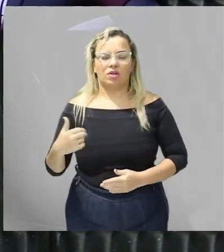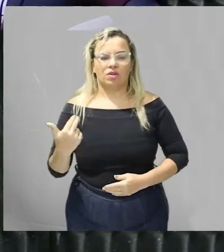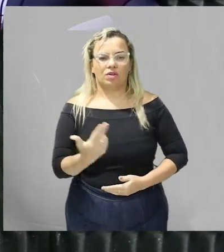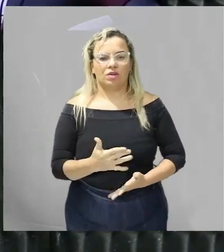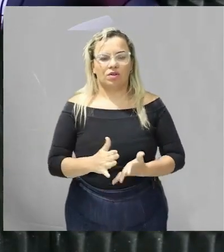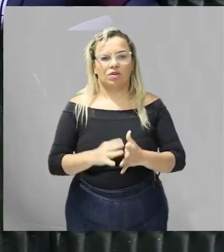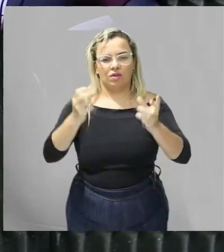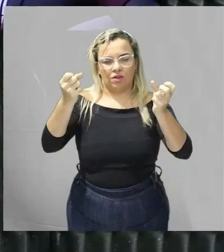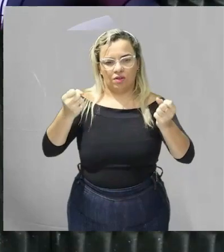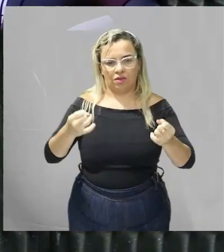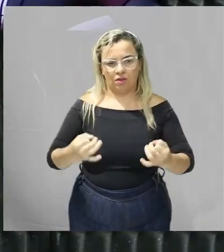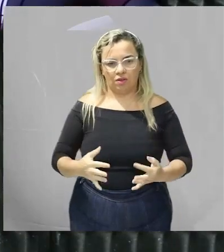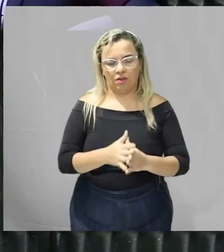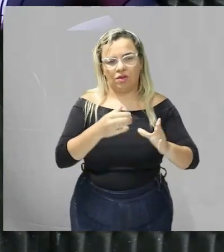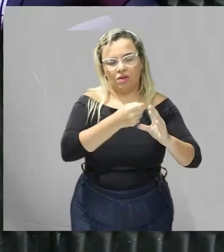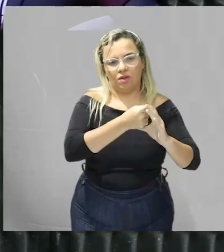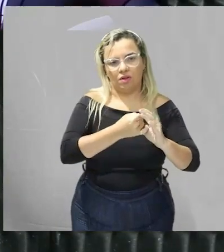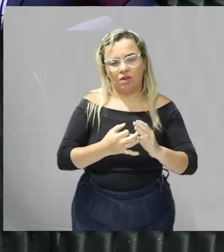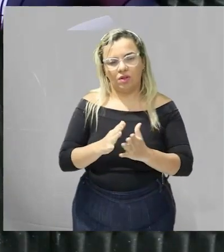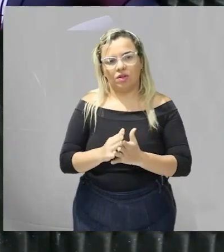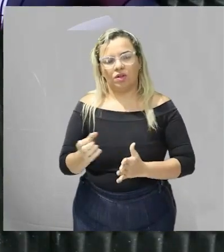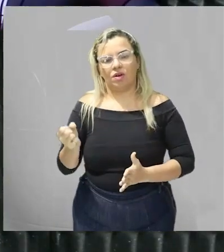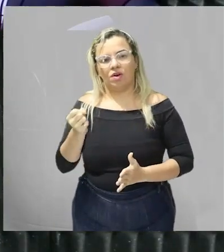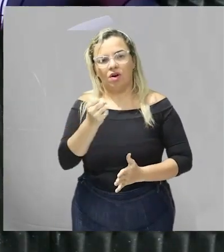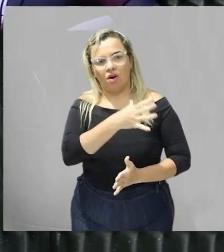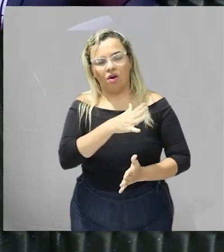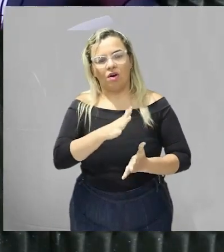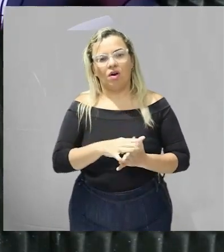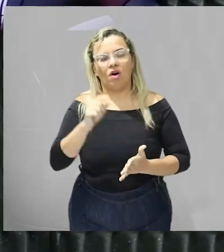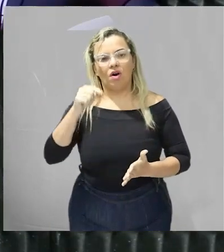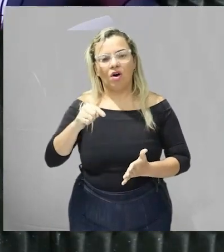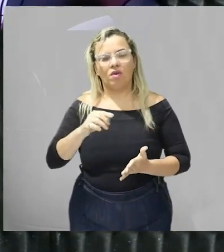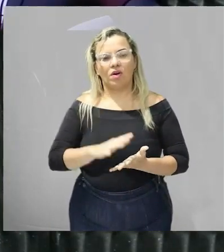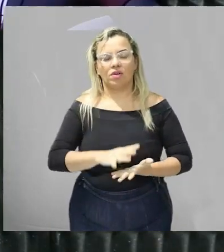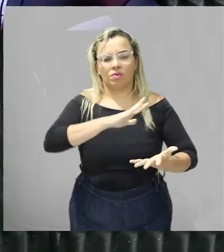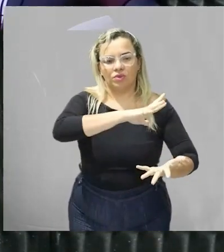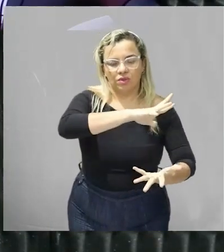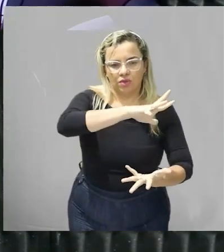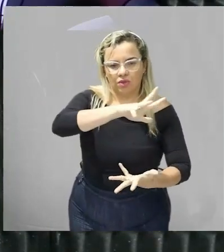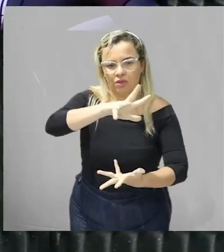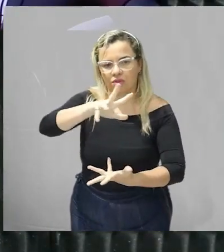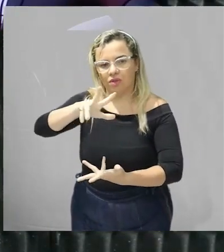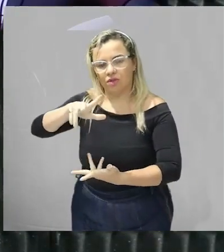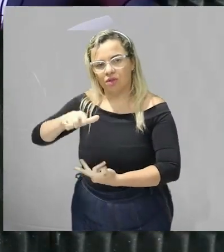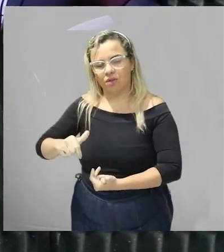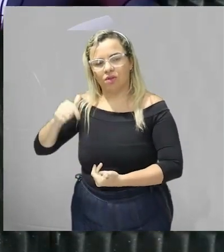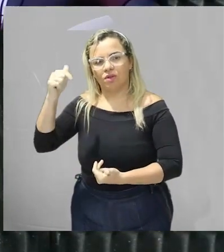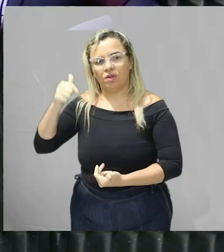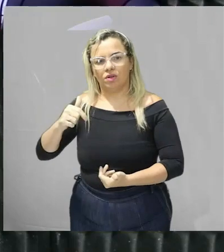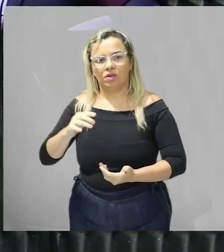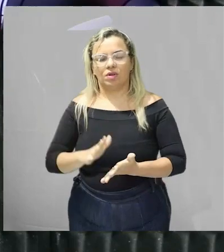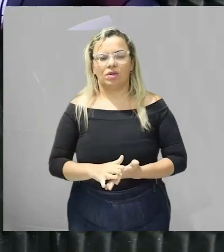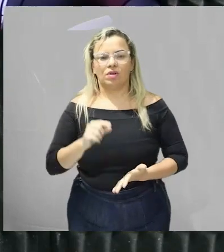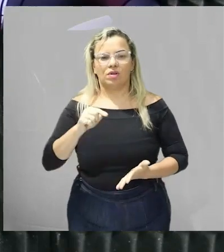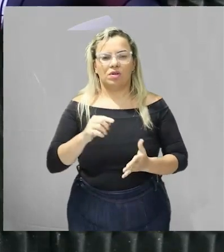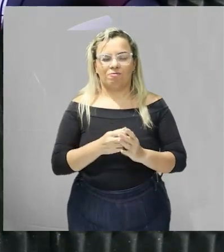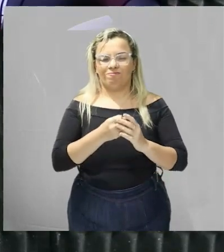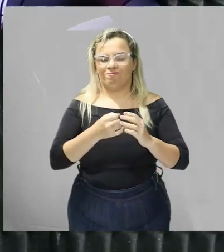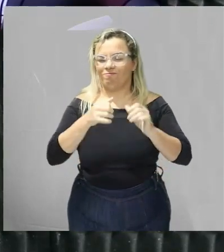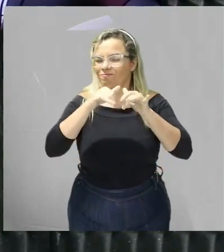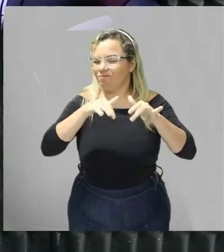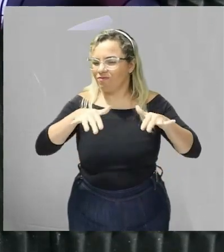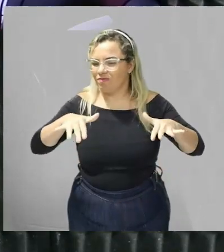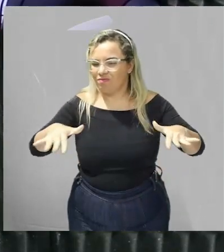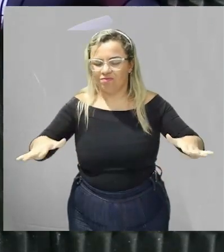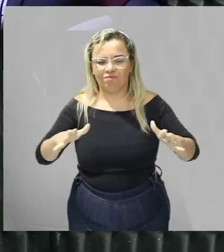os aspectos da nova ordem mundial. Quando a gente fala de nova ordem mundial, a temática ela é bastante abrangente, porque tu